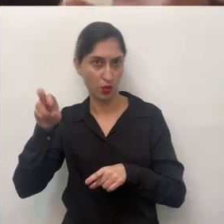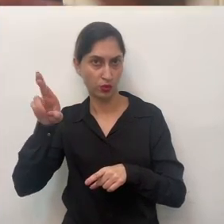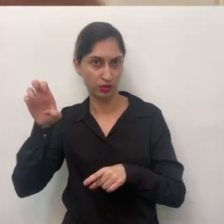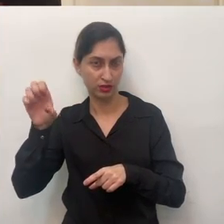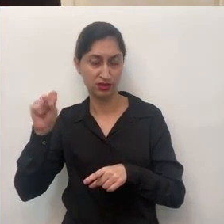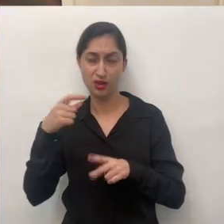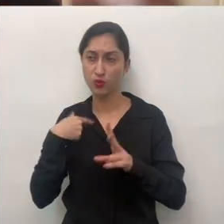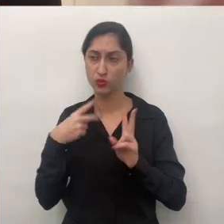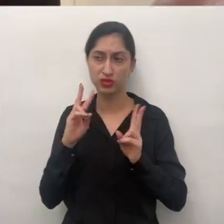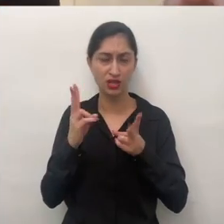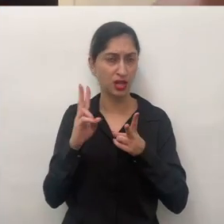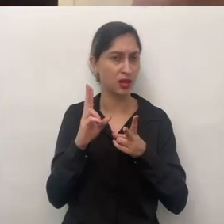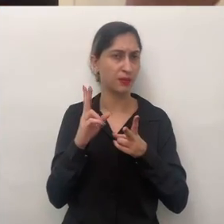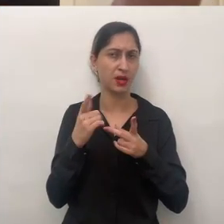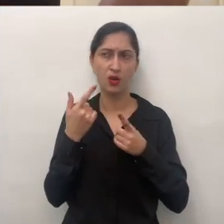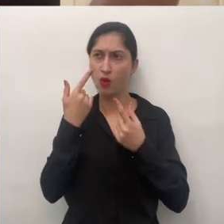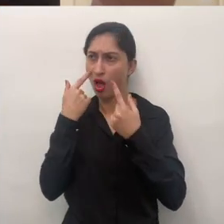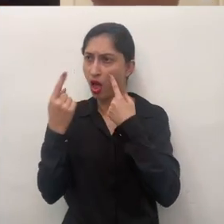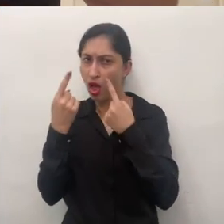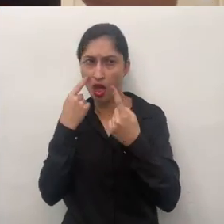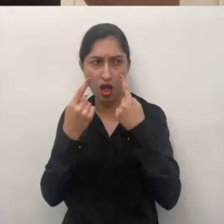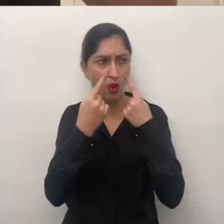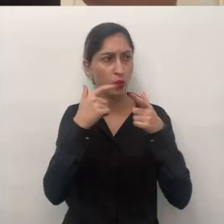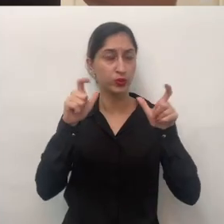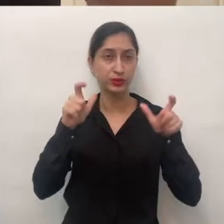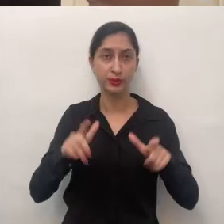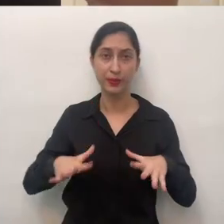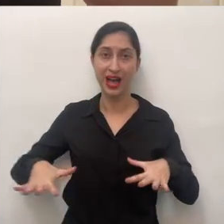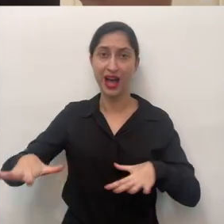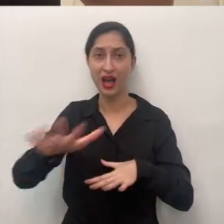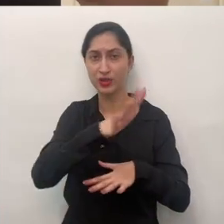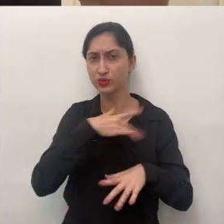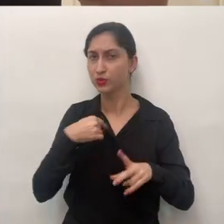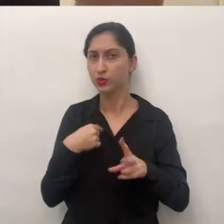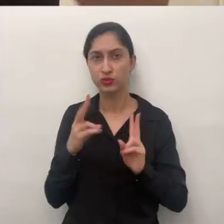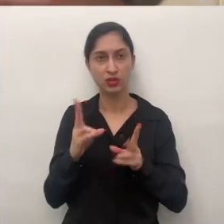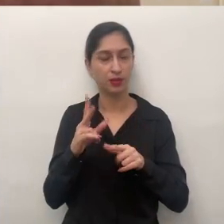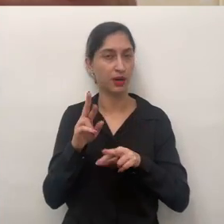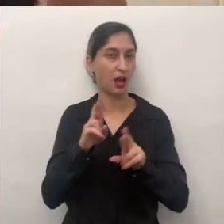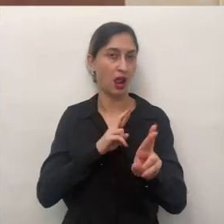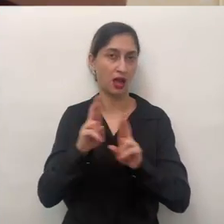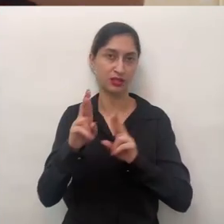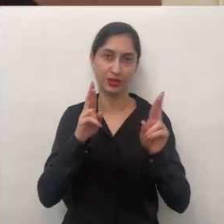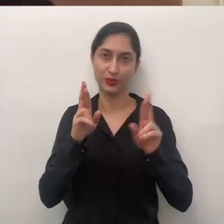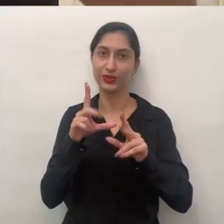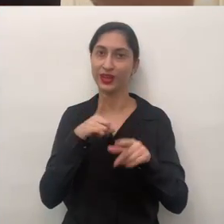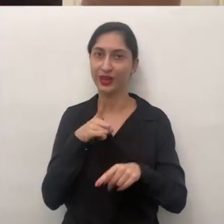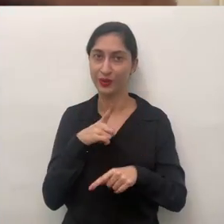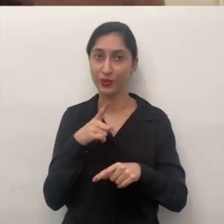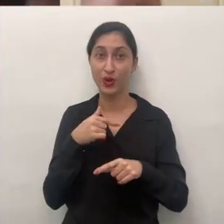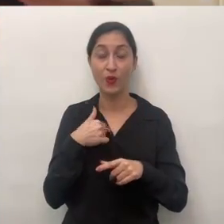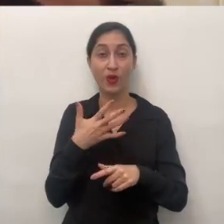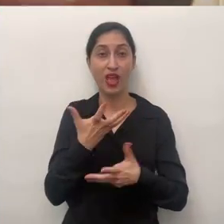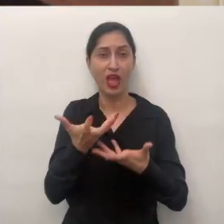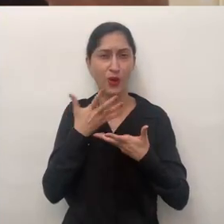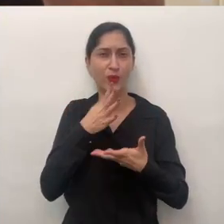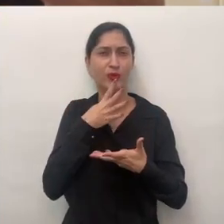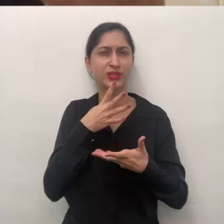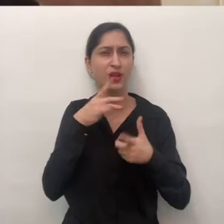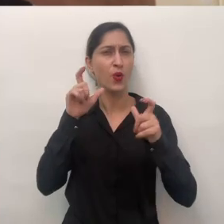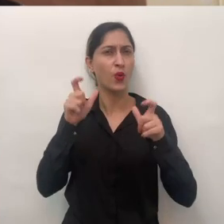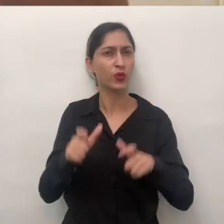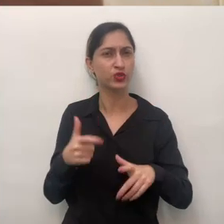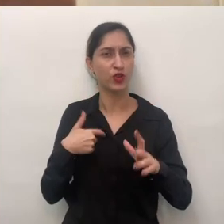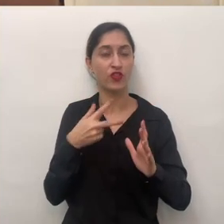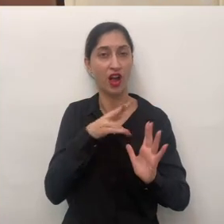tomada por todo esse entorno, né, que é uma maneira que eu sempre trabalho. Eu quero conhecer onde que eu vou apresentar